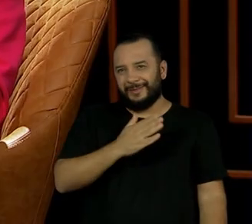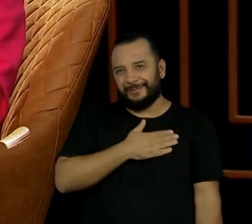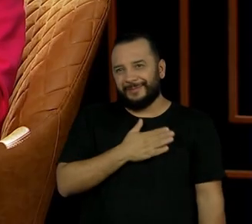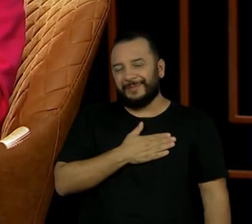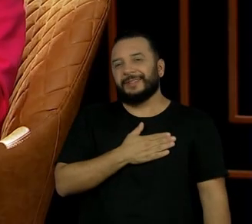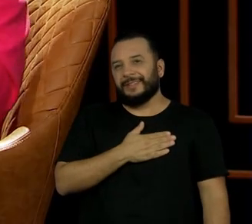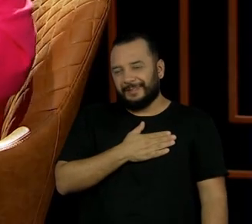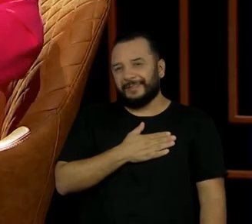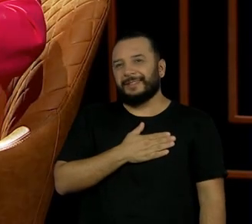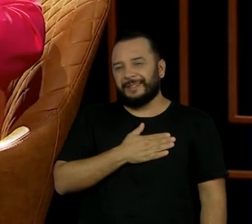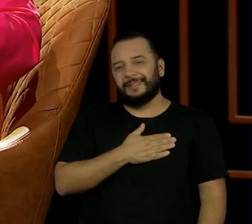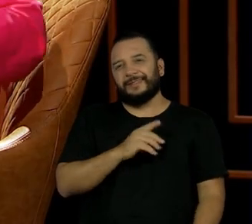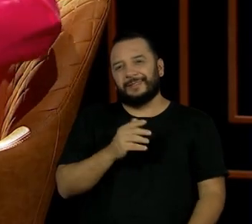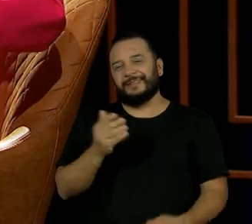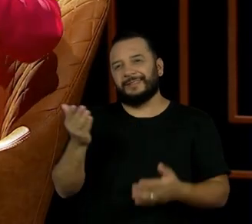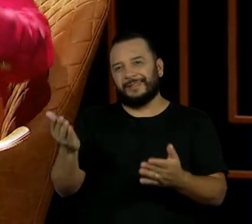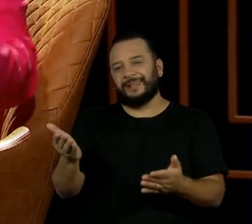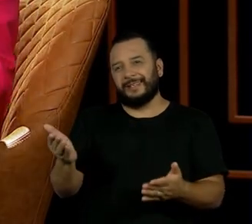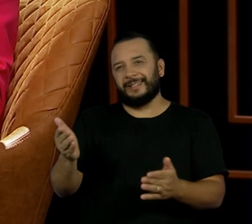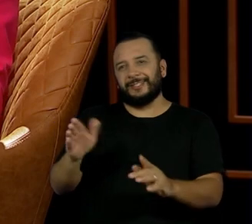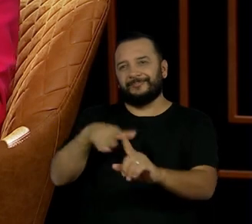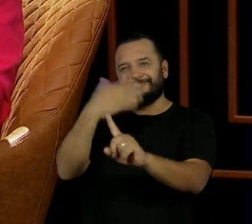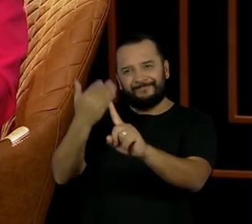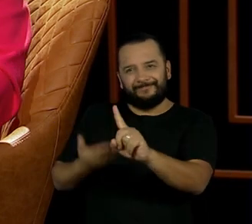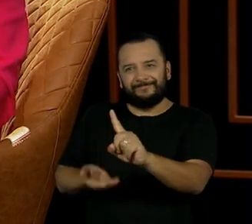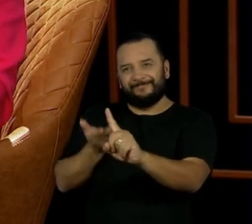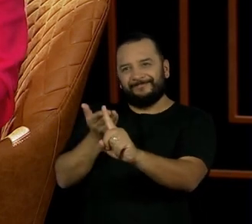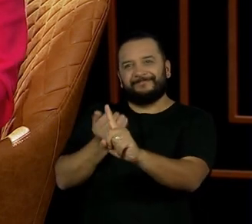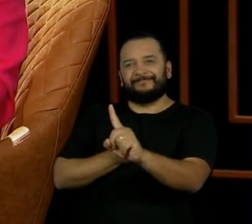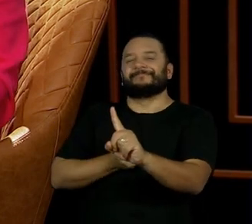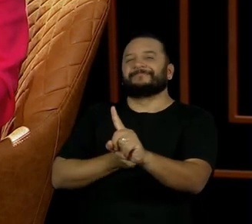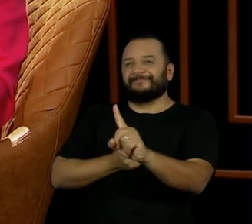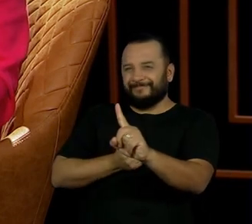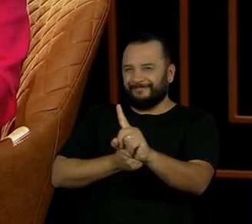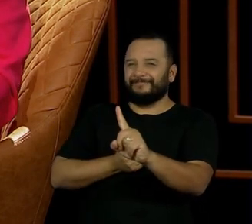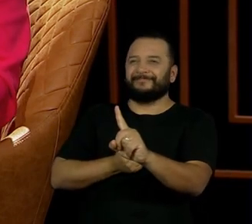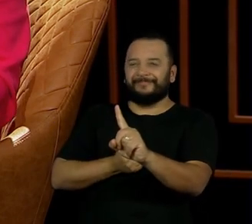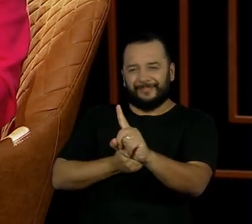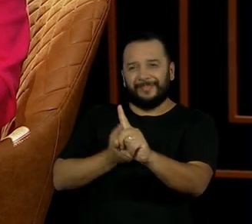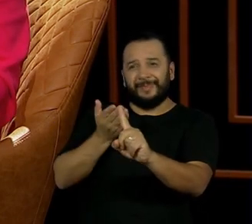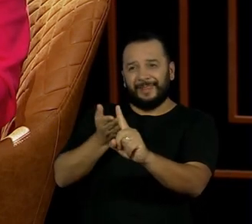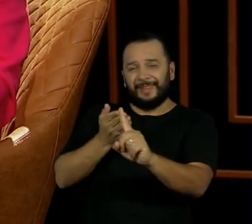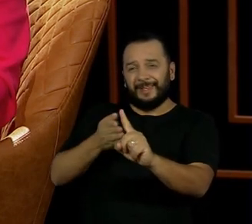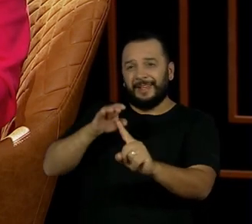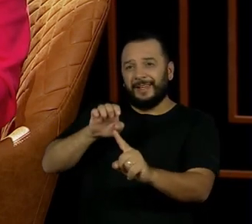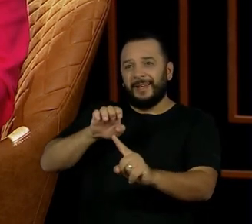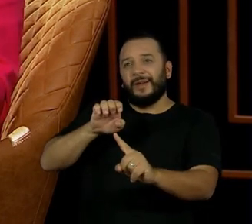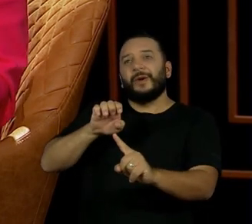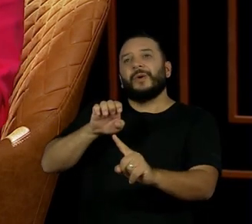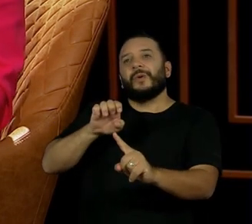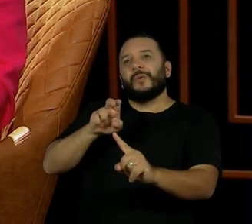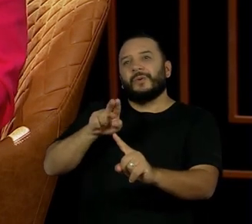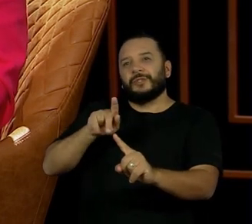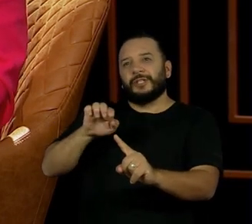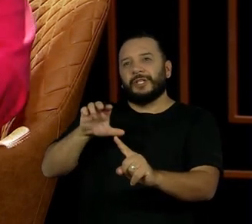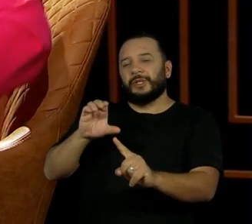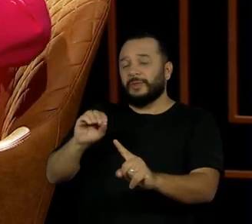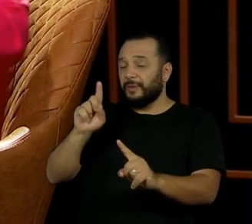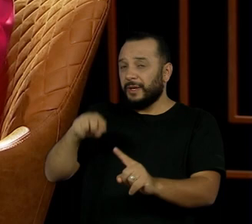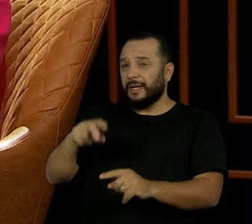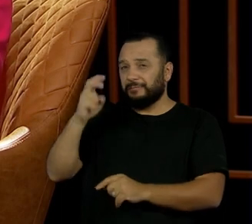merece todas as salvas assim sabe porque ele é um cara extremamente culto